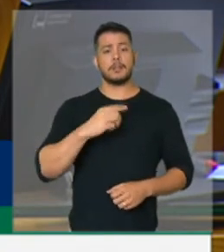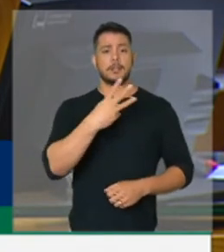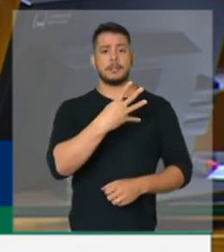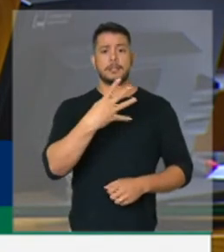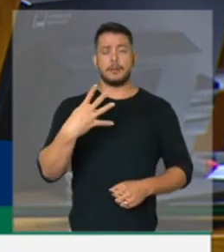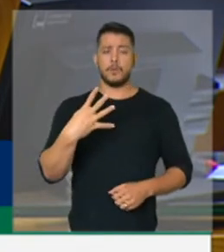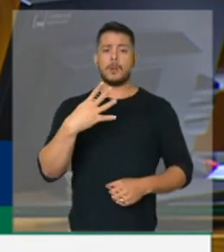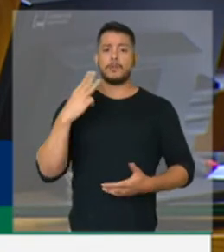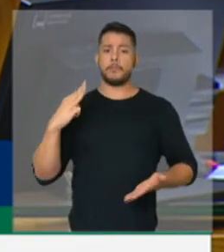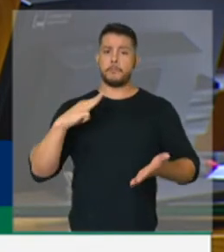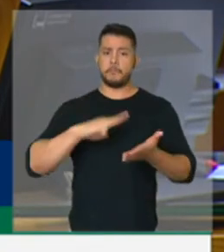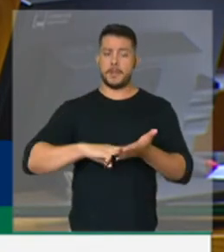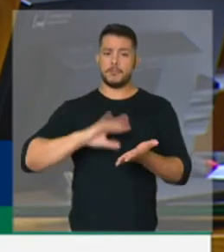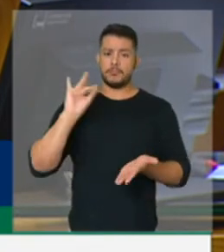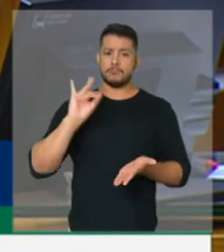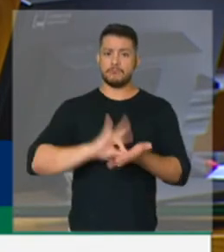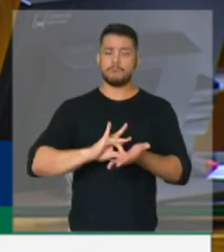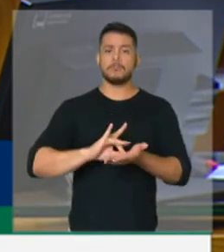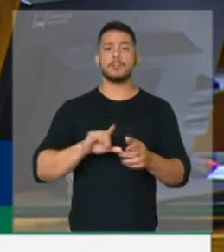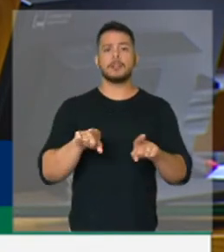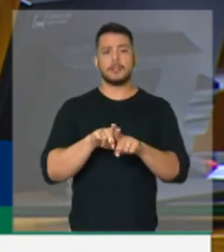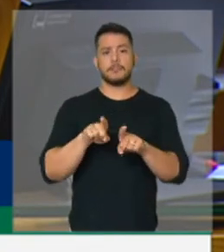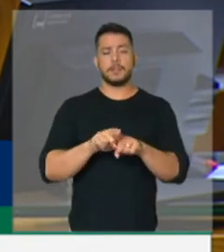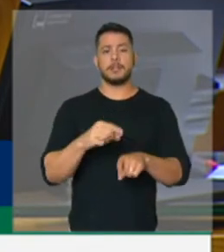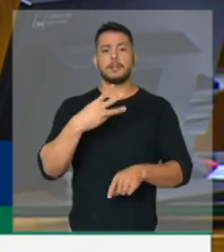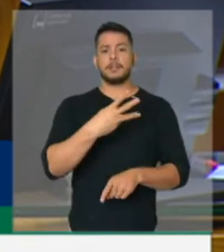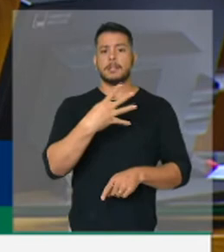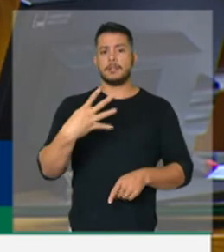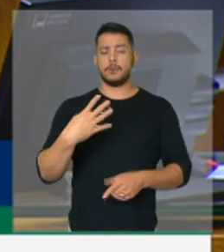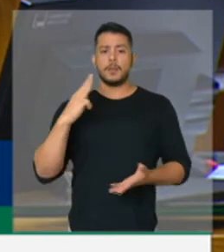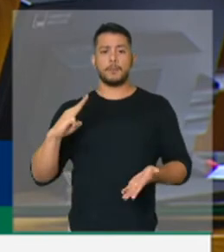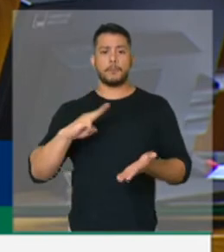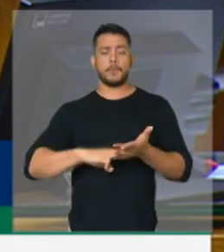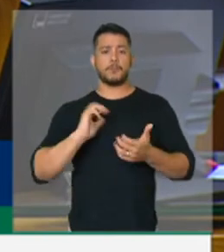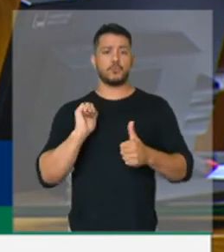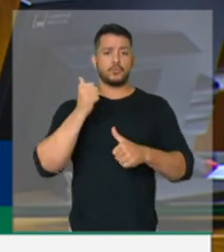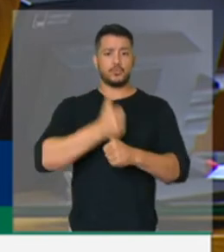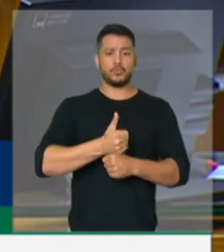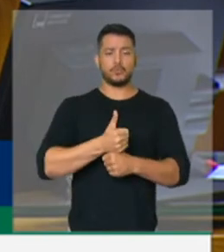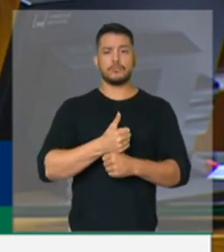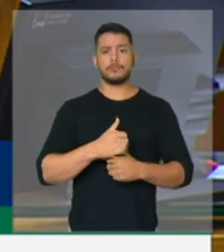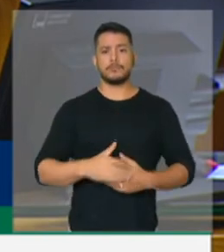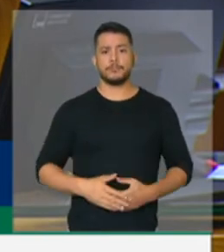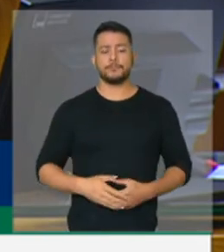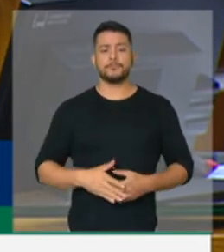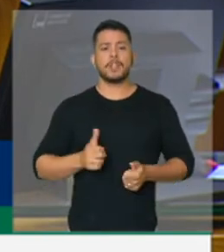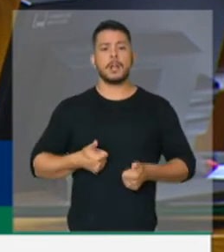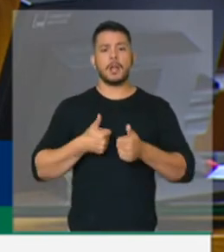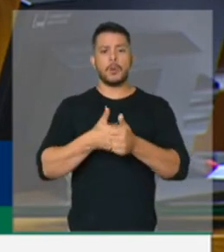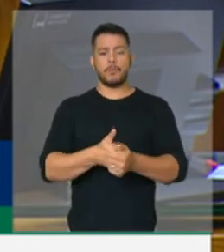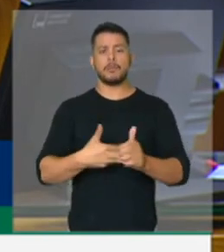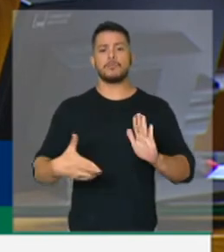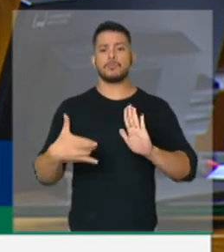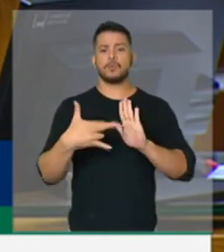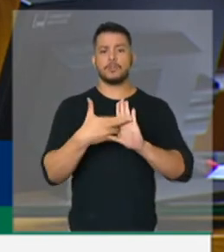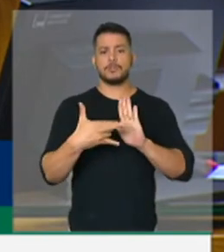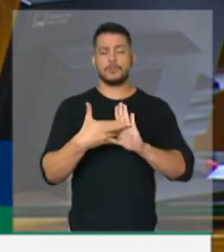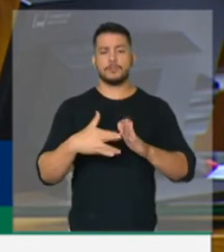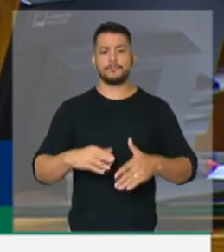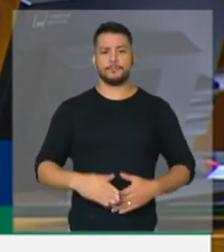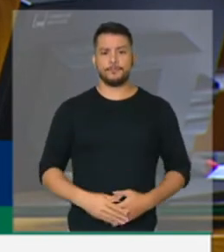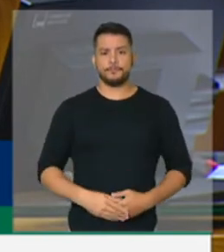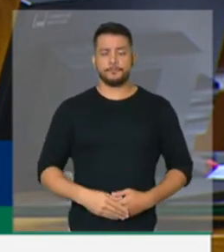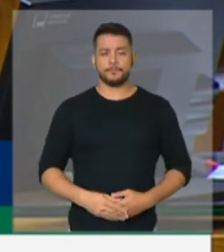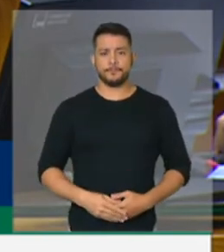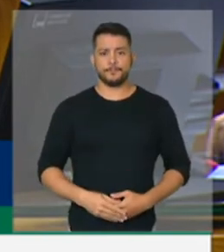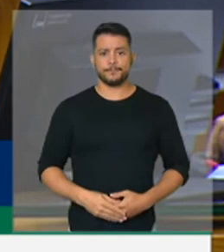titulares e de igual número de suplentes designados de acordo com os parágrafos 1º e 2º do artigo